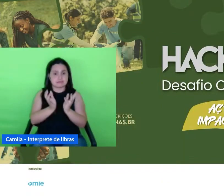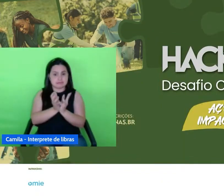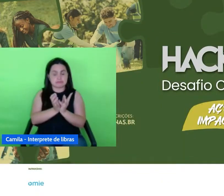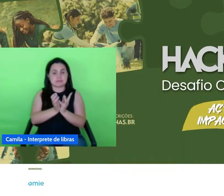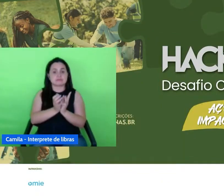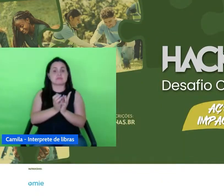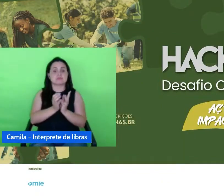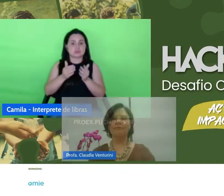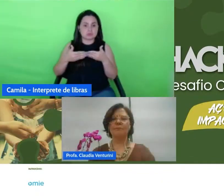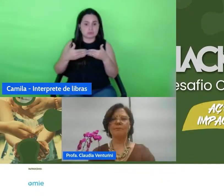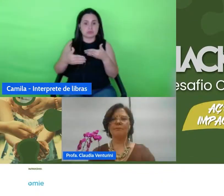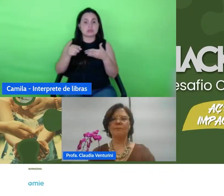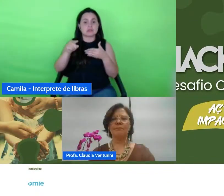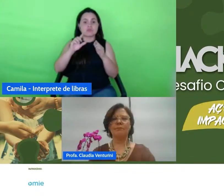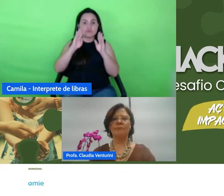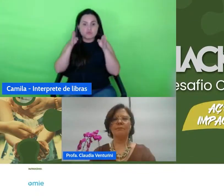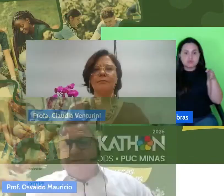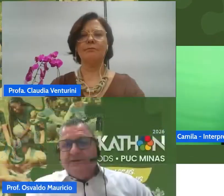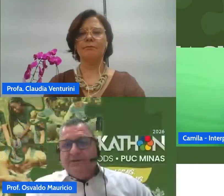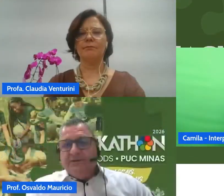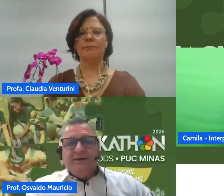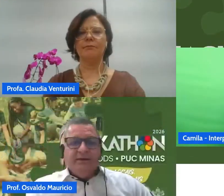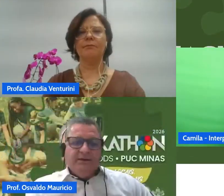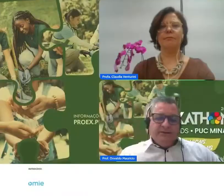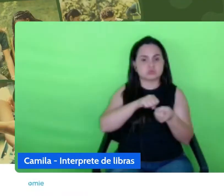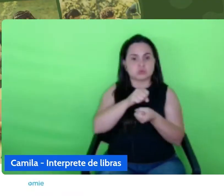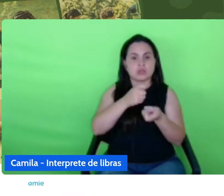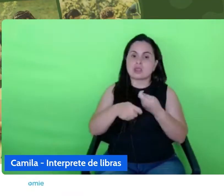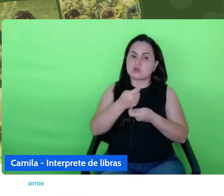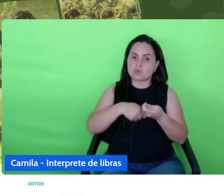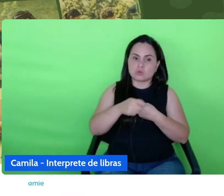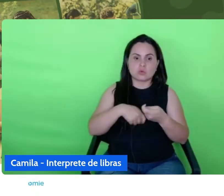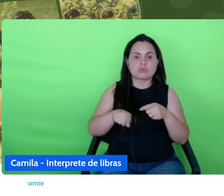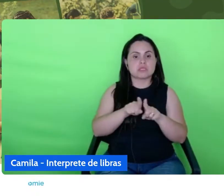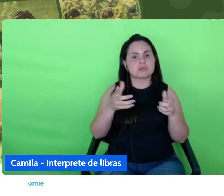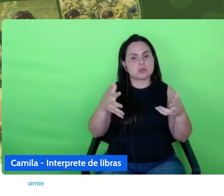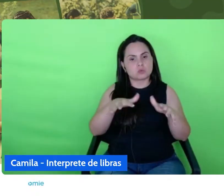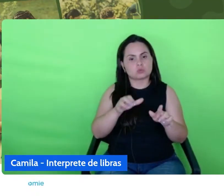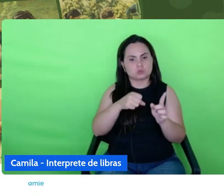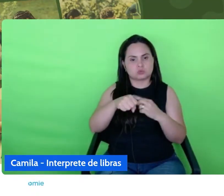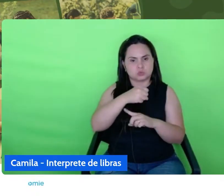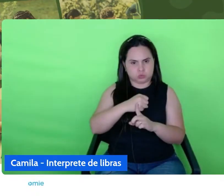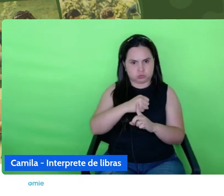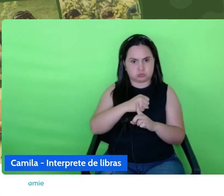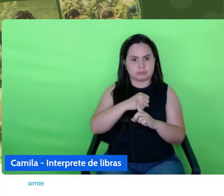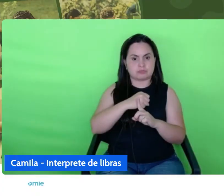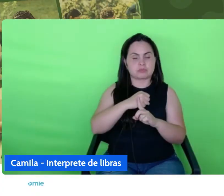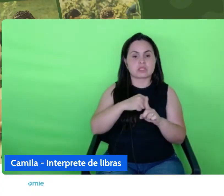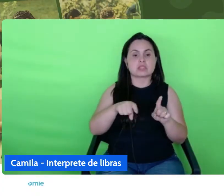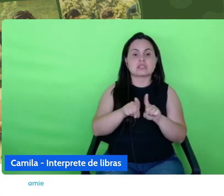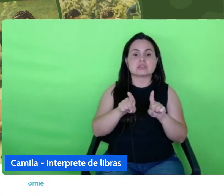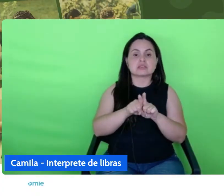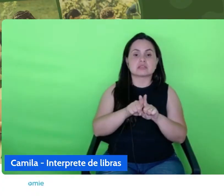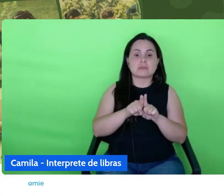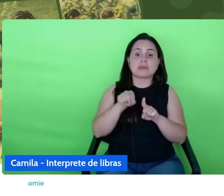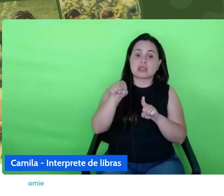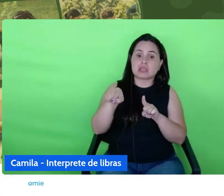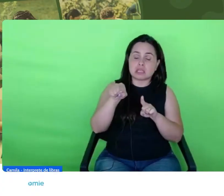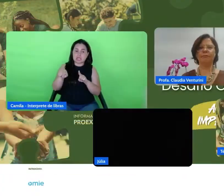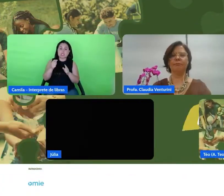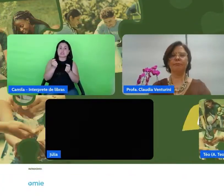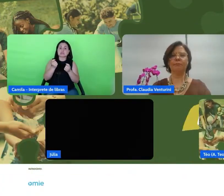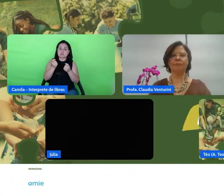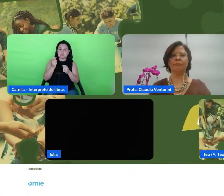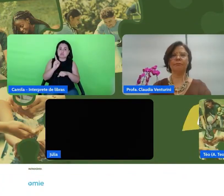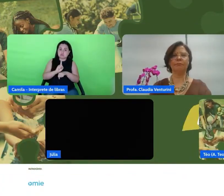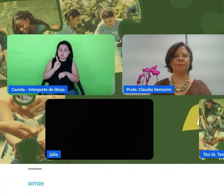à sustentabilidade, economia circular e inclusão social. Doutor em Administração de Empresas pela FGV